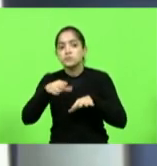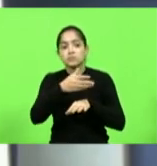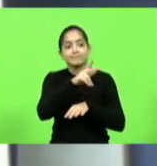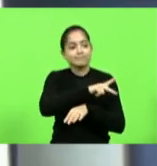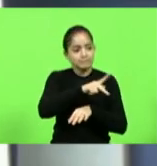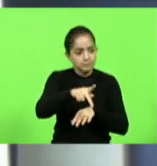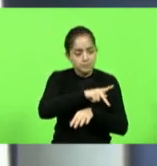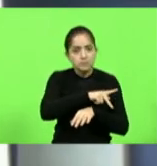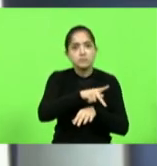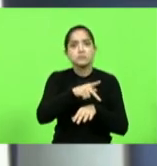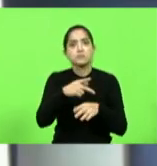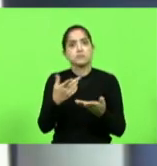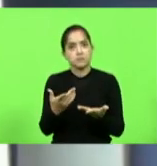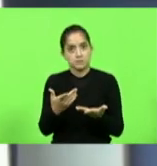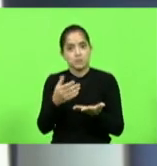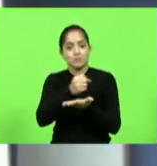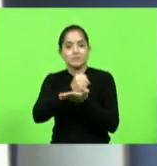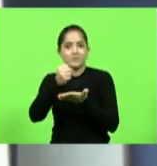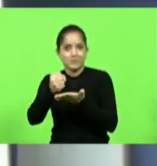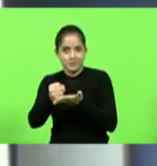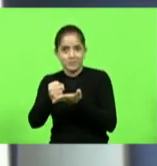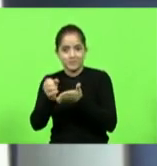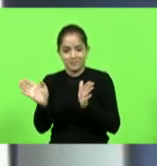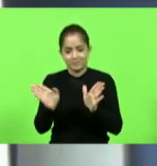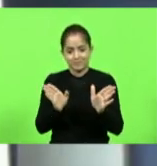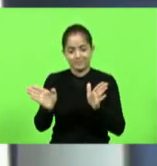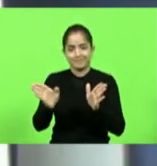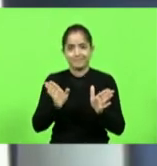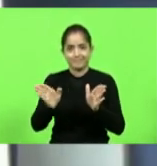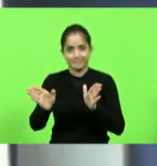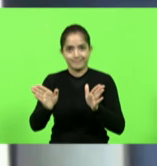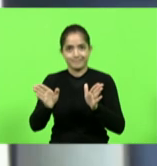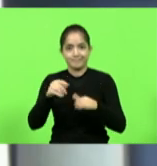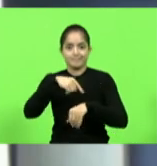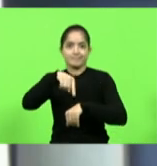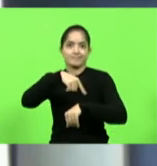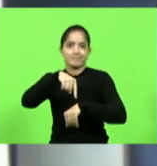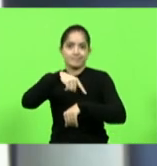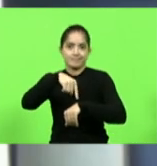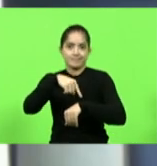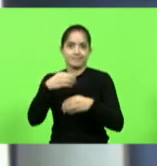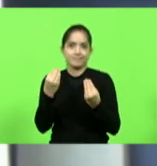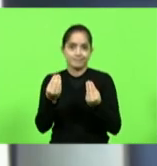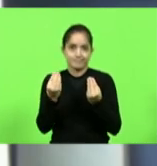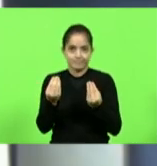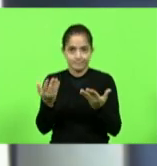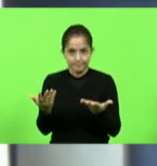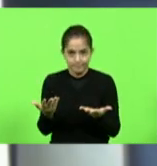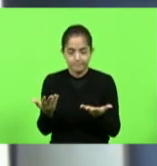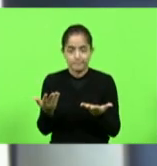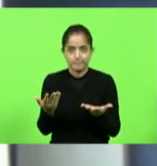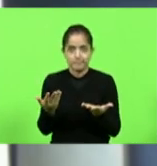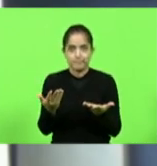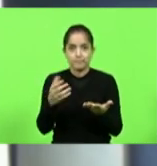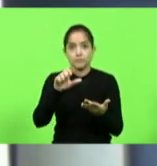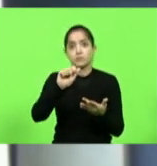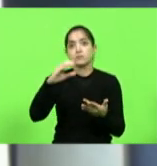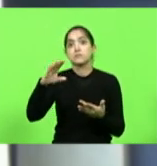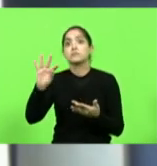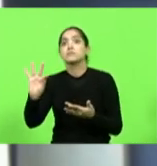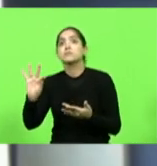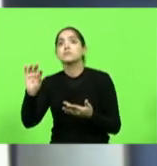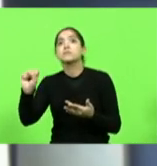precarizados como um contrato temporário, que sejam horistas. Veja só a situação dos nossos ACTs, que tem que